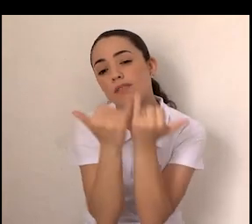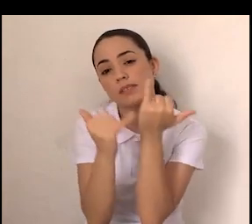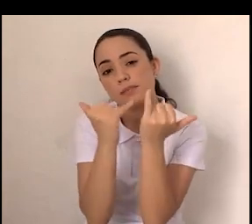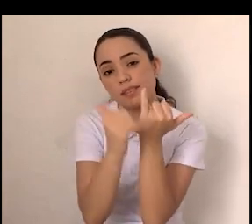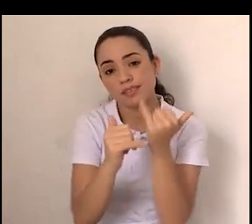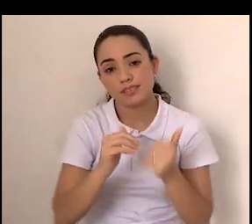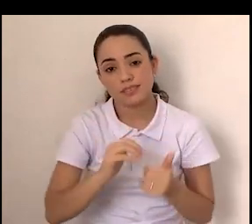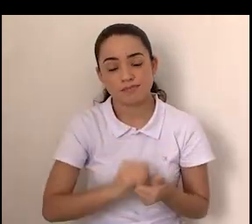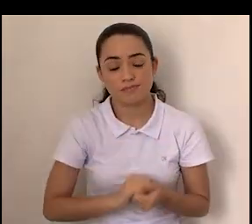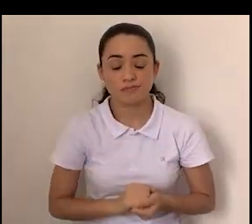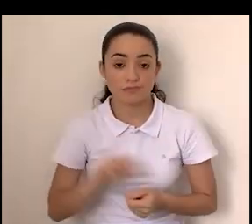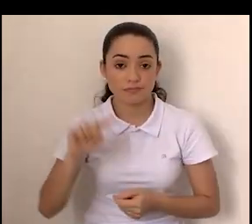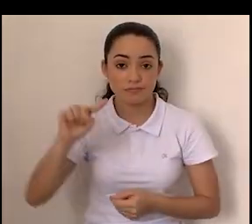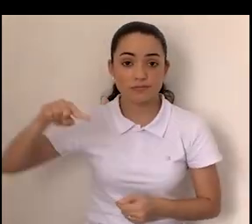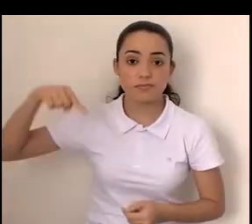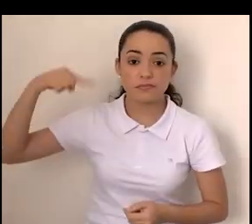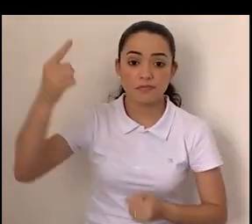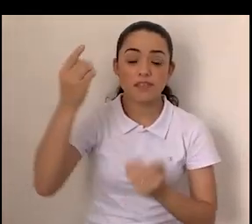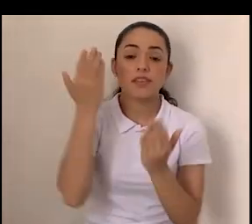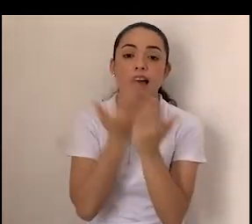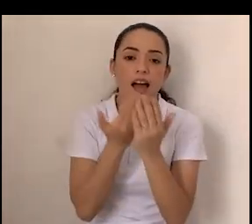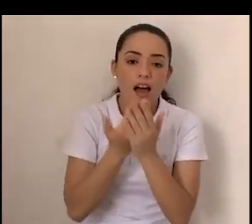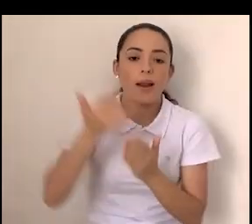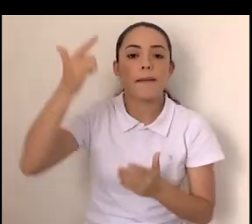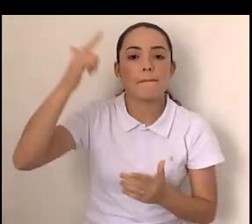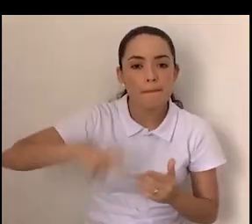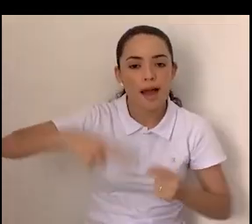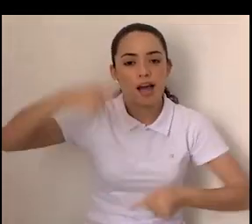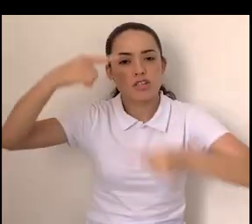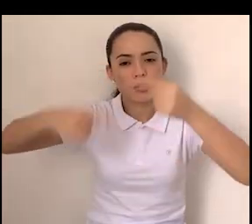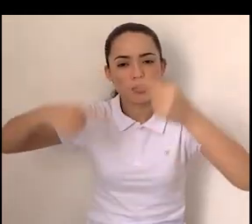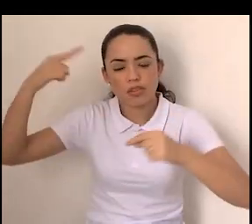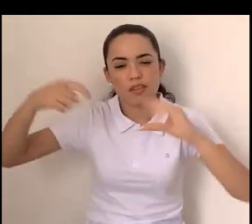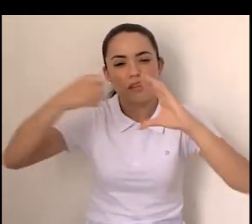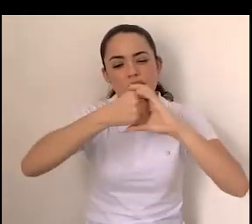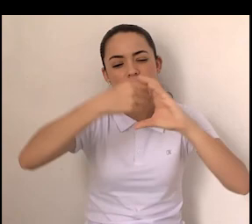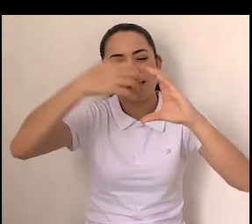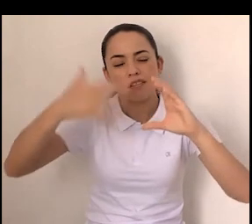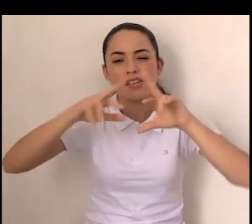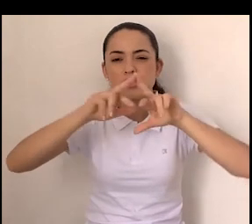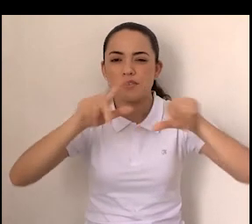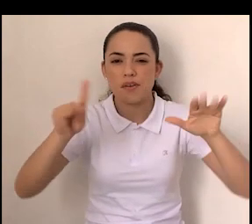temperatura, que neste caso, a razão entre ambos os formatos é exatamente igual.